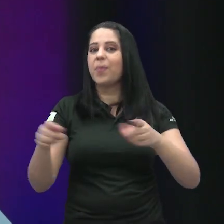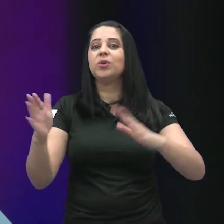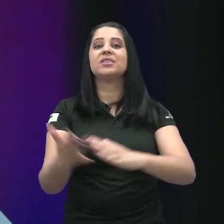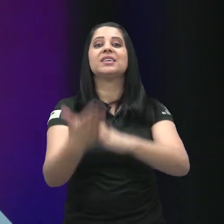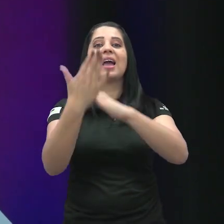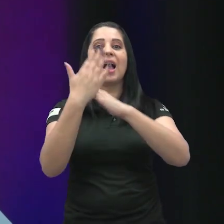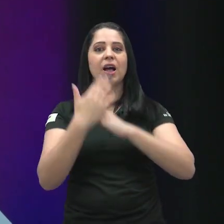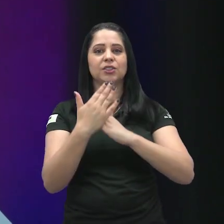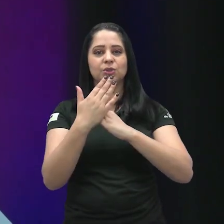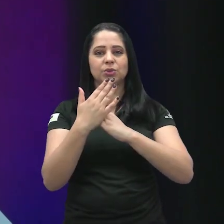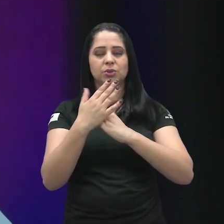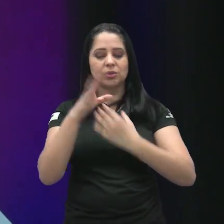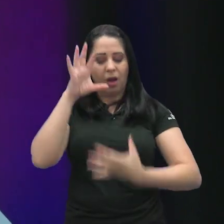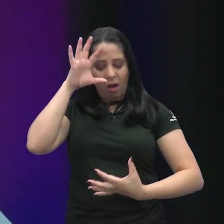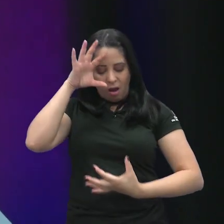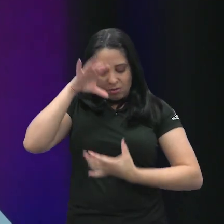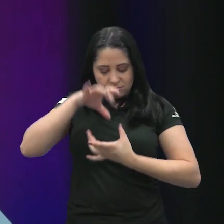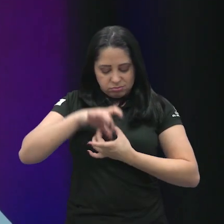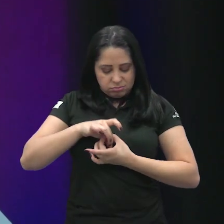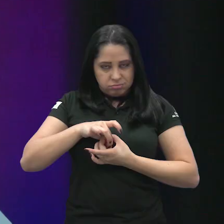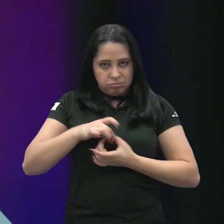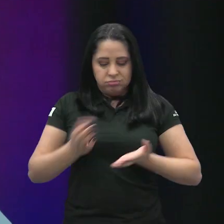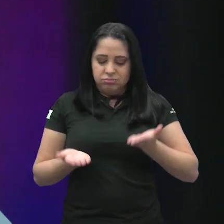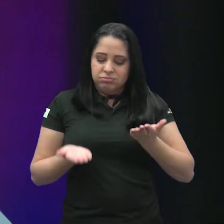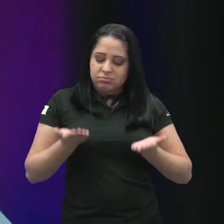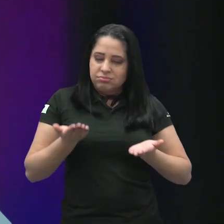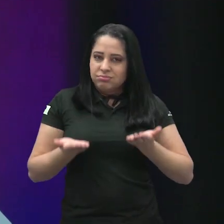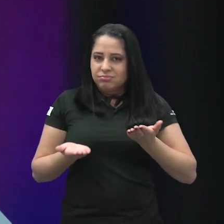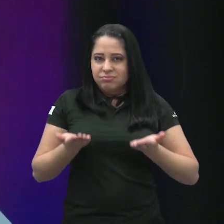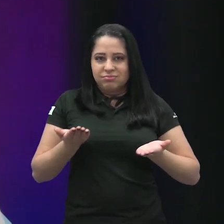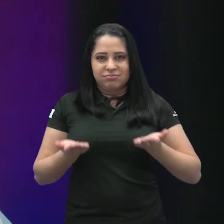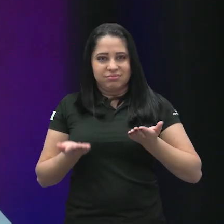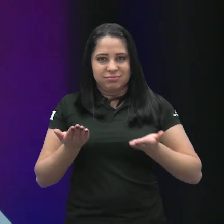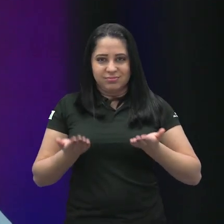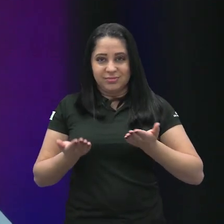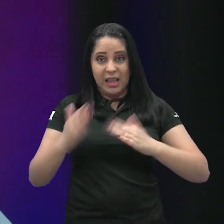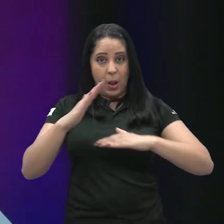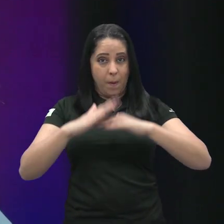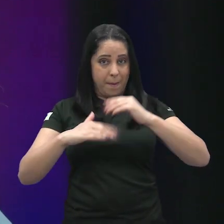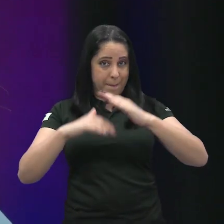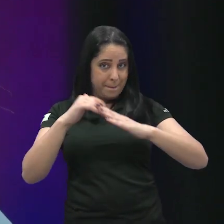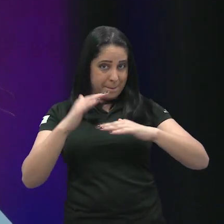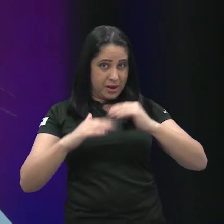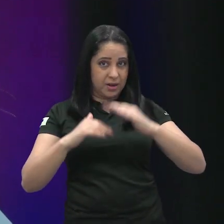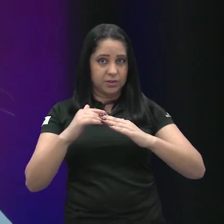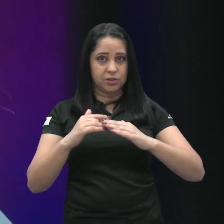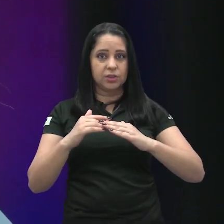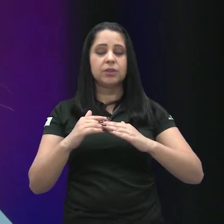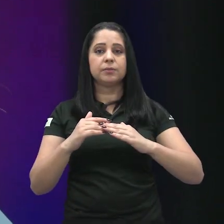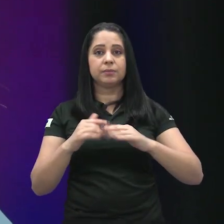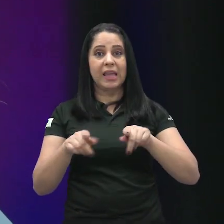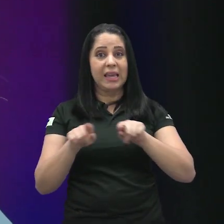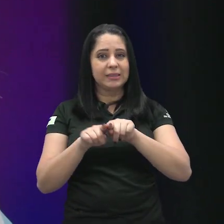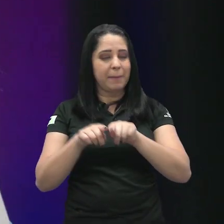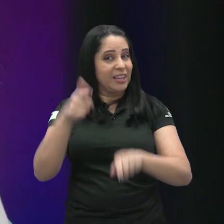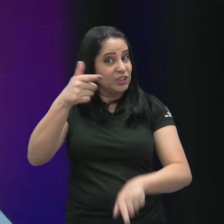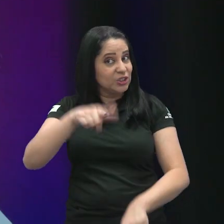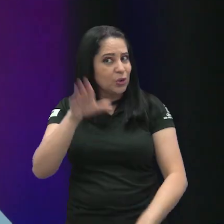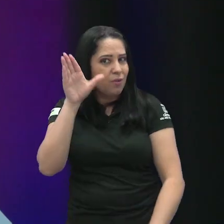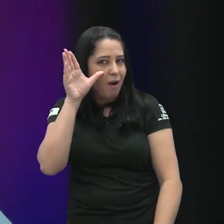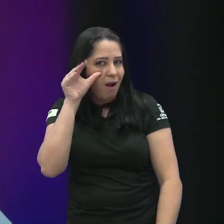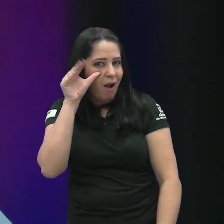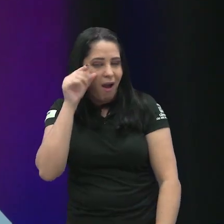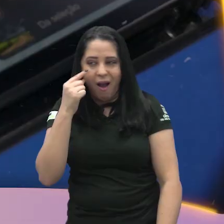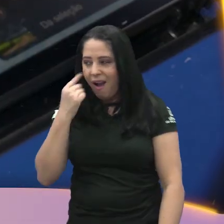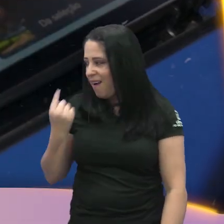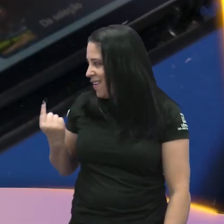nos ajudar a nos encontrar e também manter o equilíbrio com uma prática integrativa. E bora dar mais